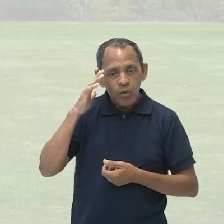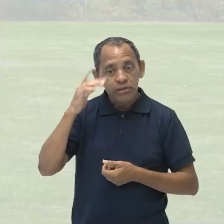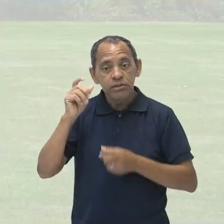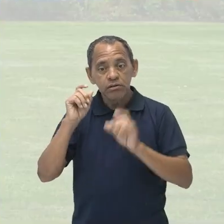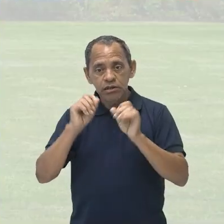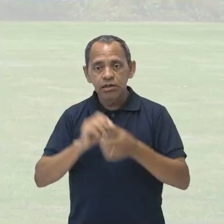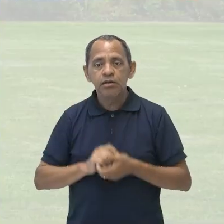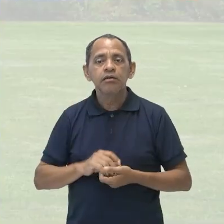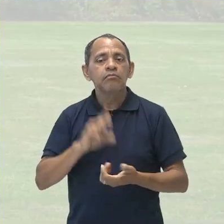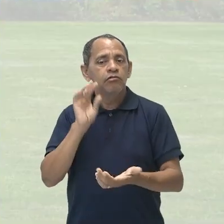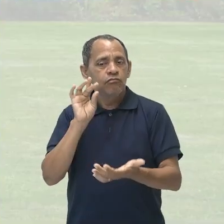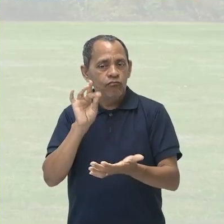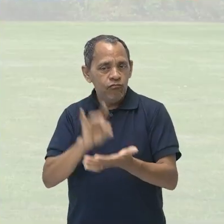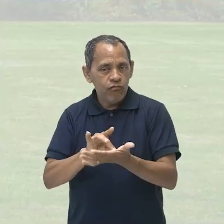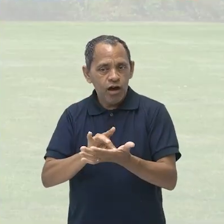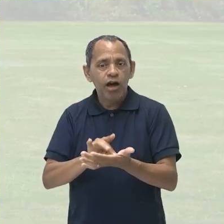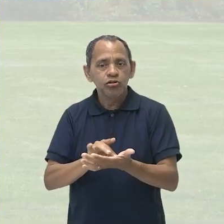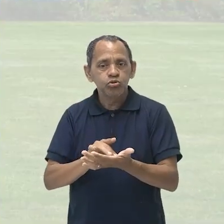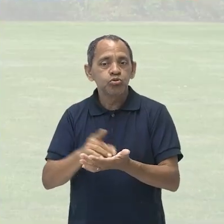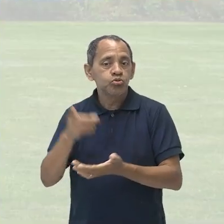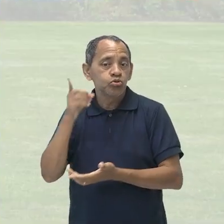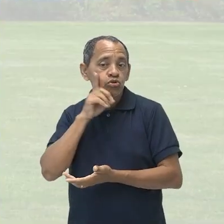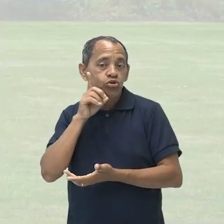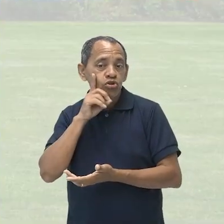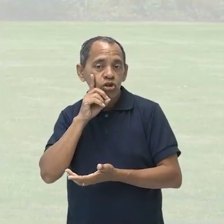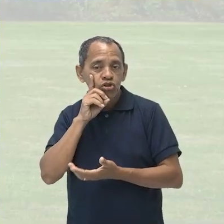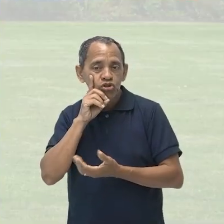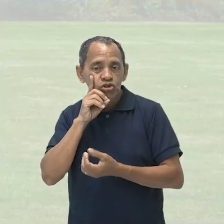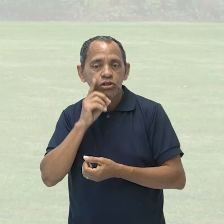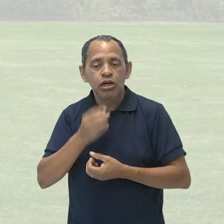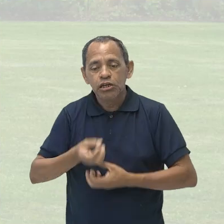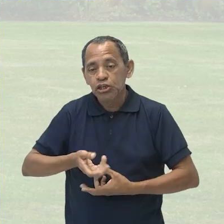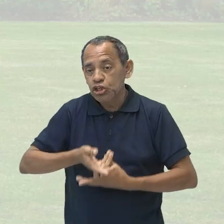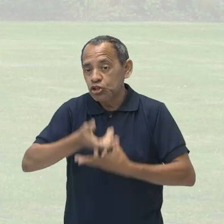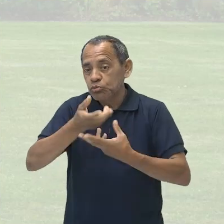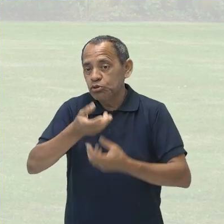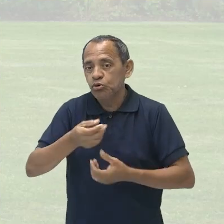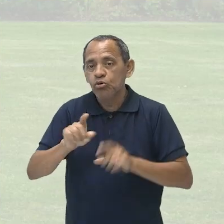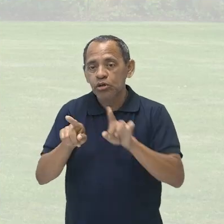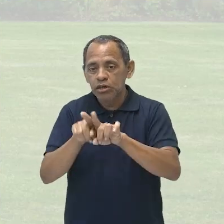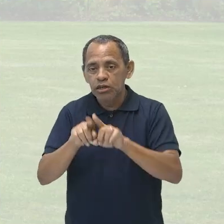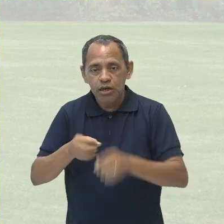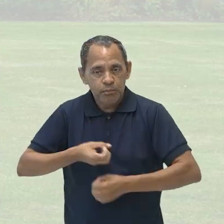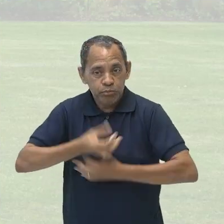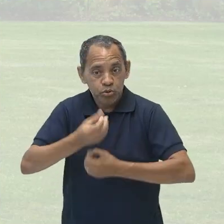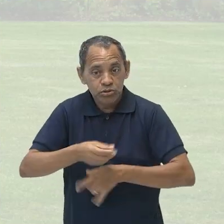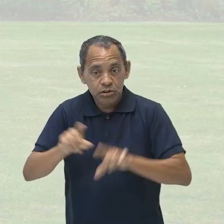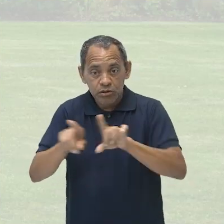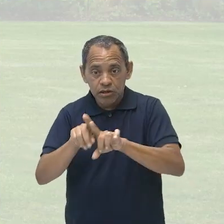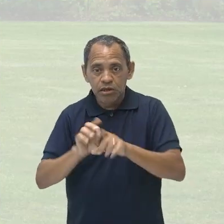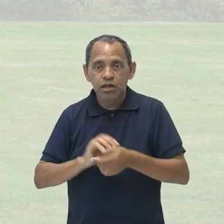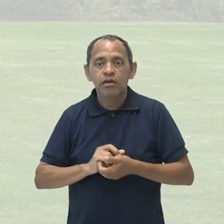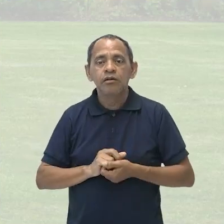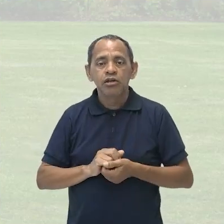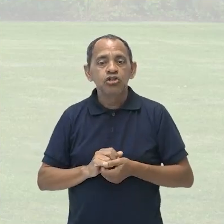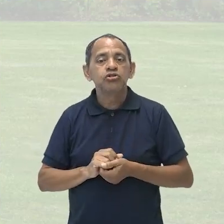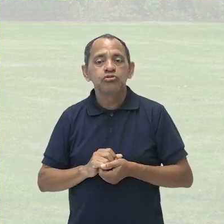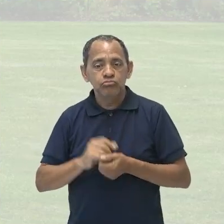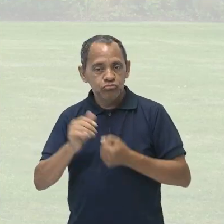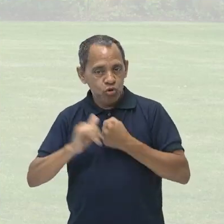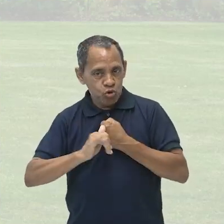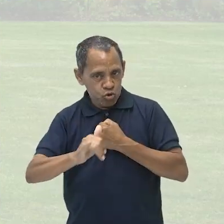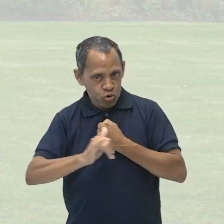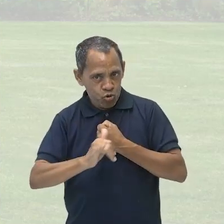por um fato corriqueiro que serviu de inspiração, né? Por fatos corriqueiros, na verdade, que servem de inspiração para